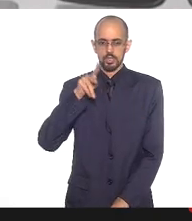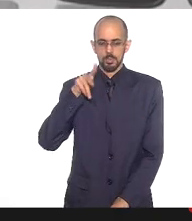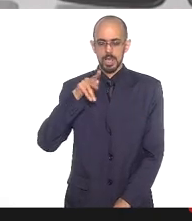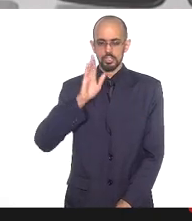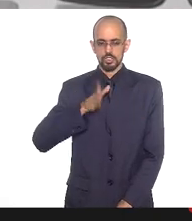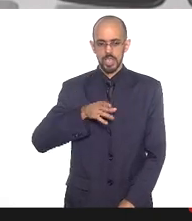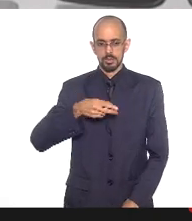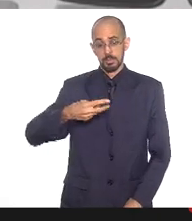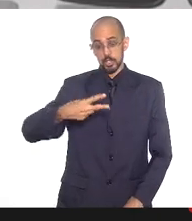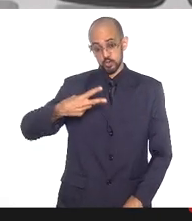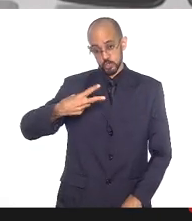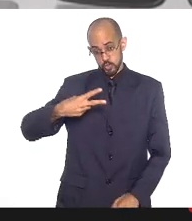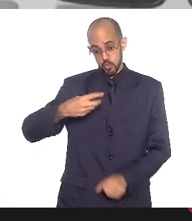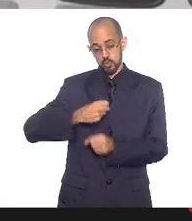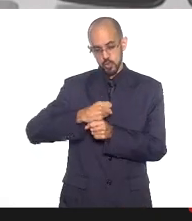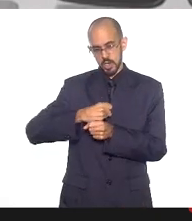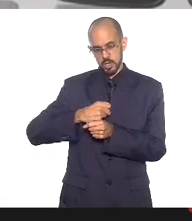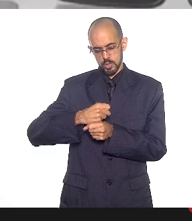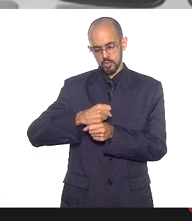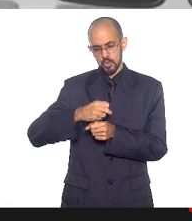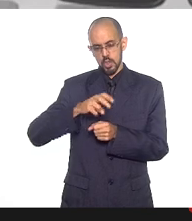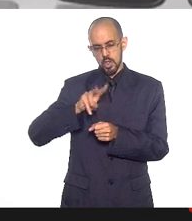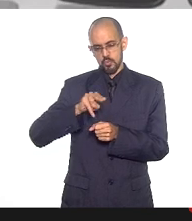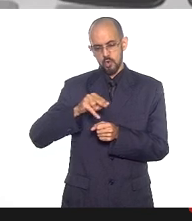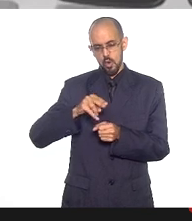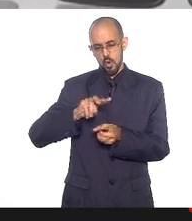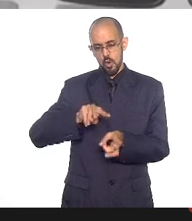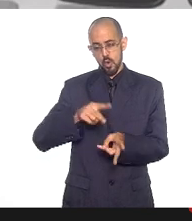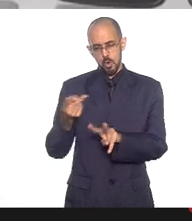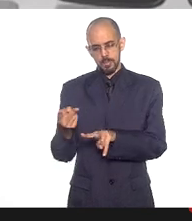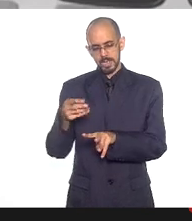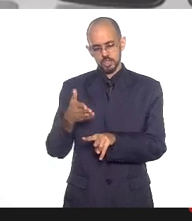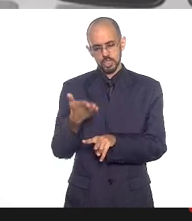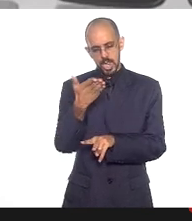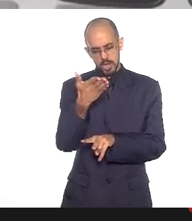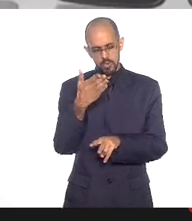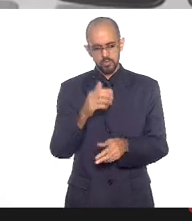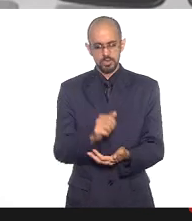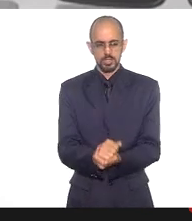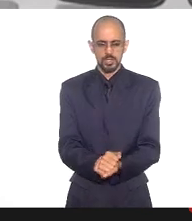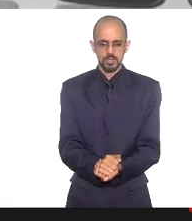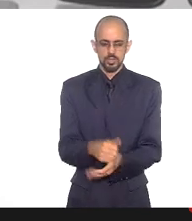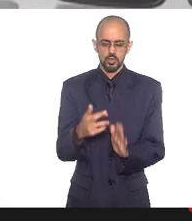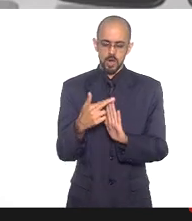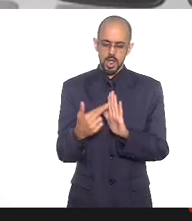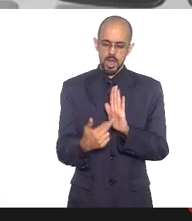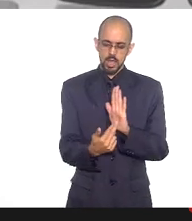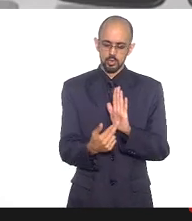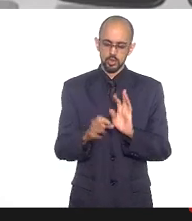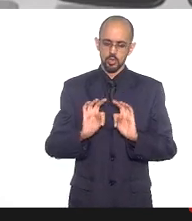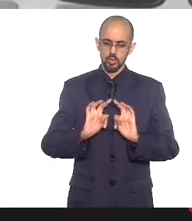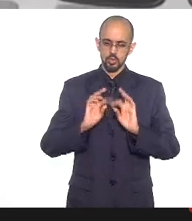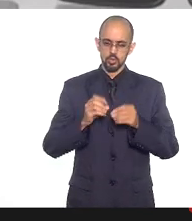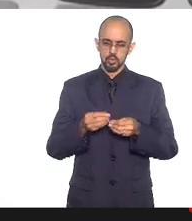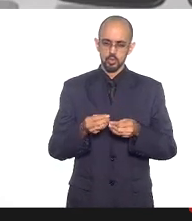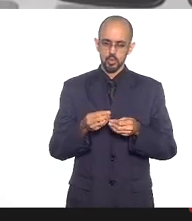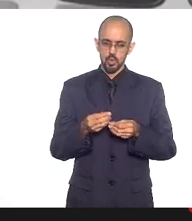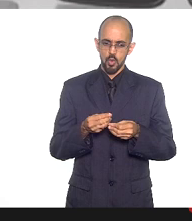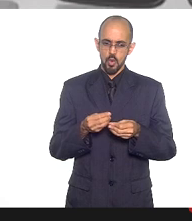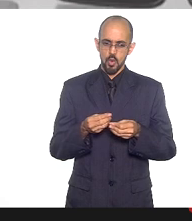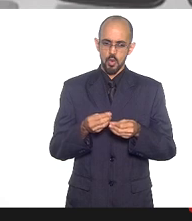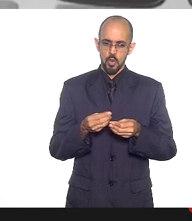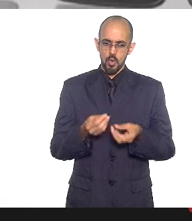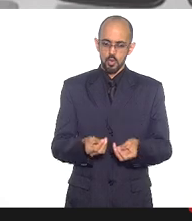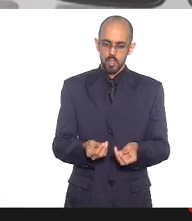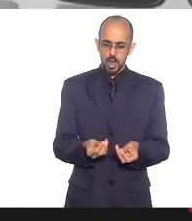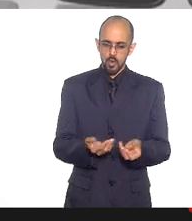disponibiliza, e eu posso compartilhar esse dado com os senhores e senhoras, é um relatório com toda a contribuição por ela